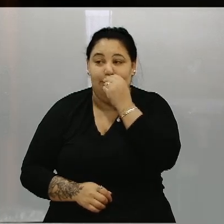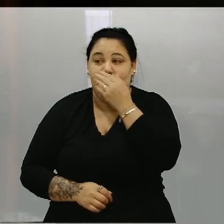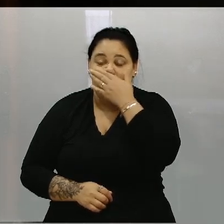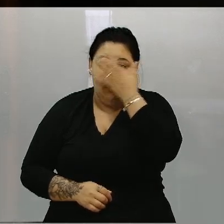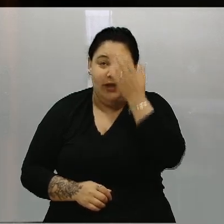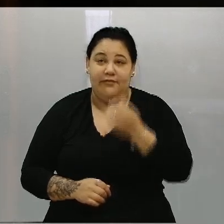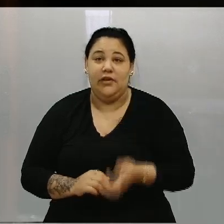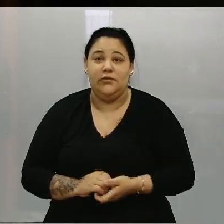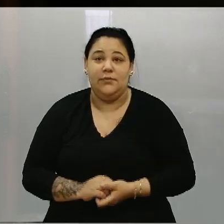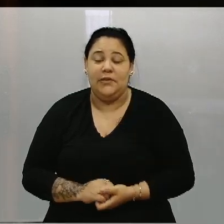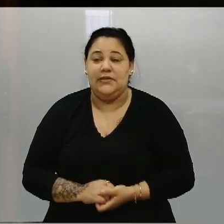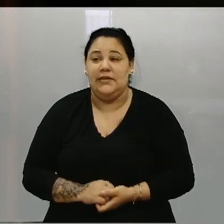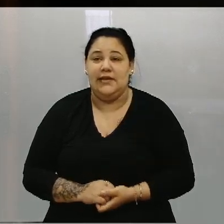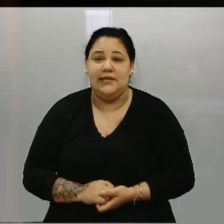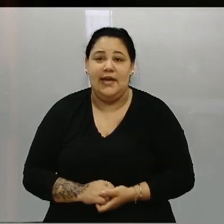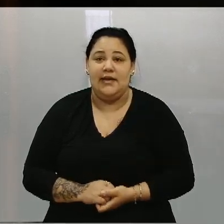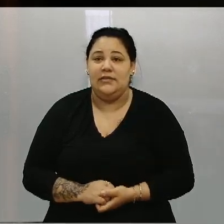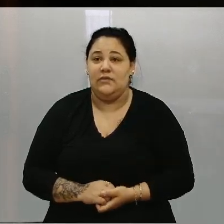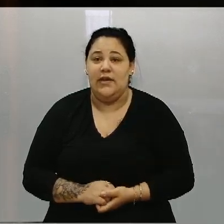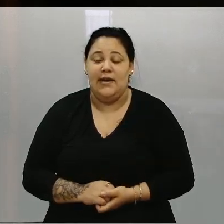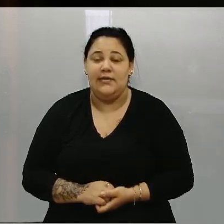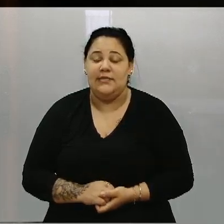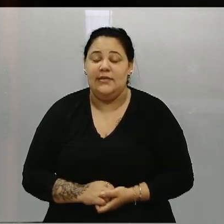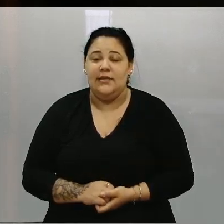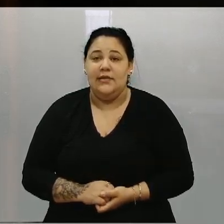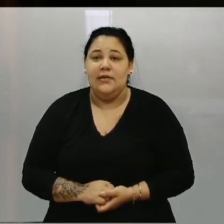principalmente para a nossa região. É isso, presidente.